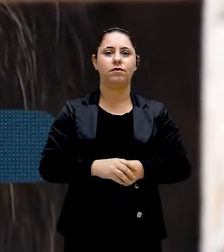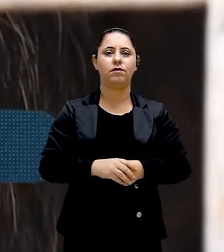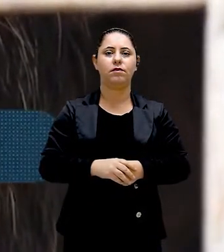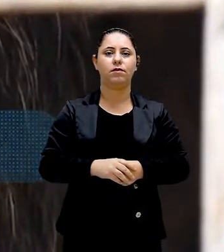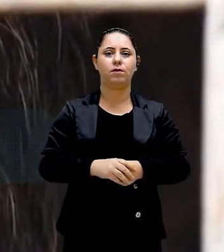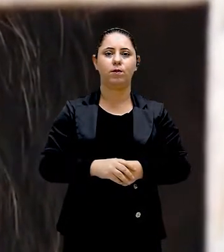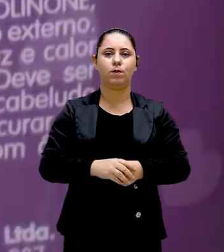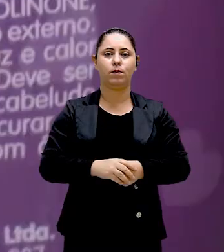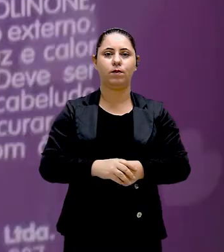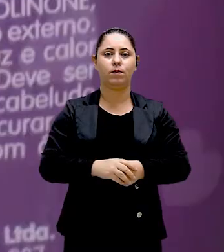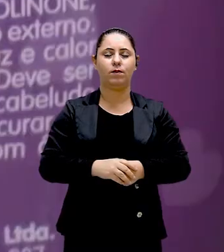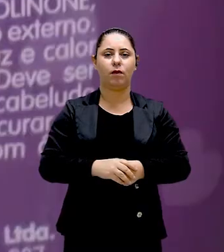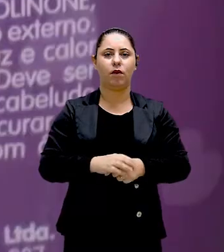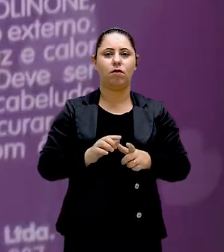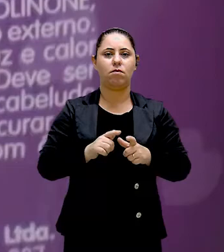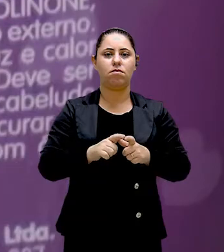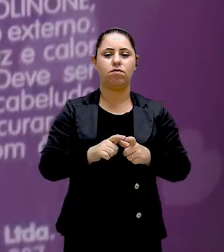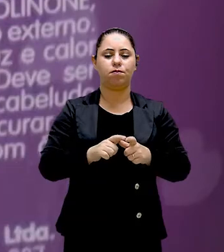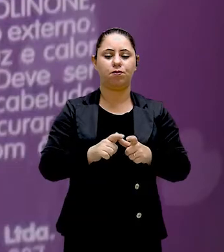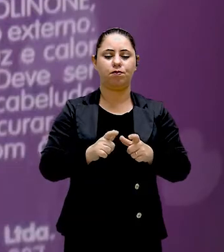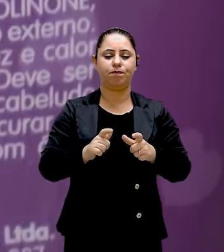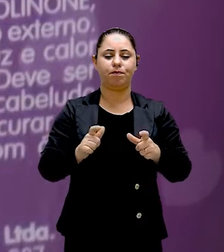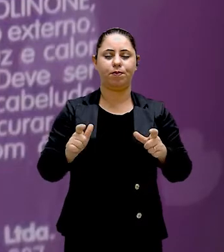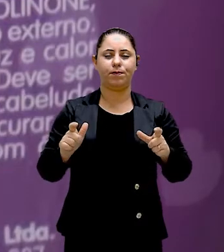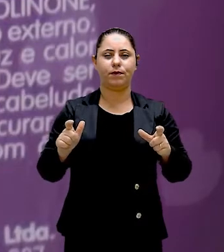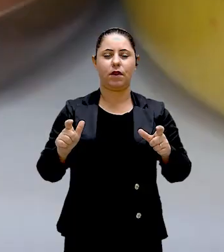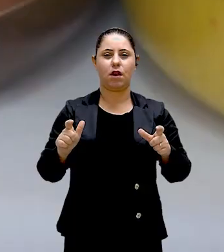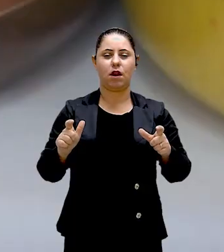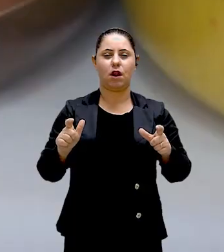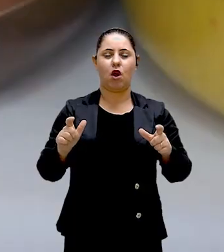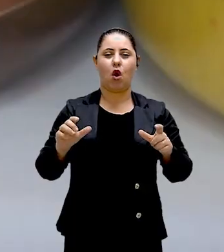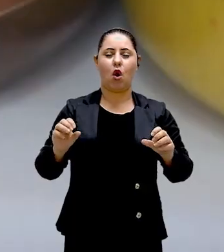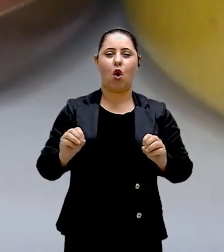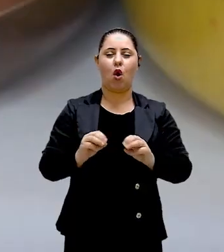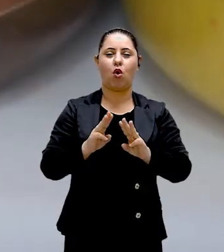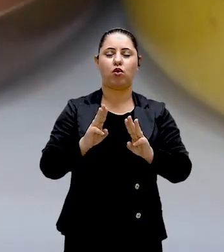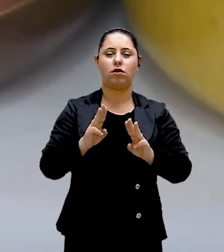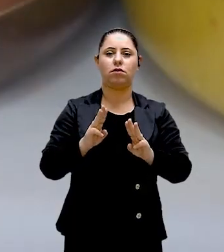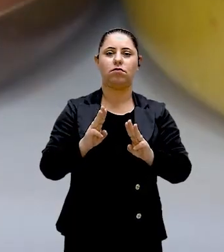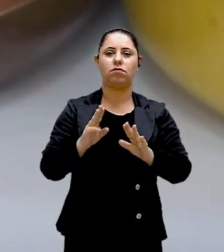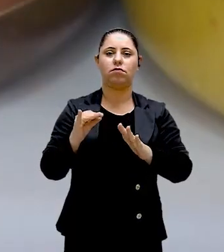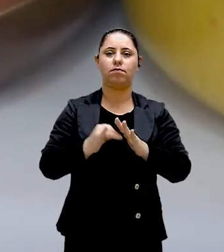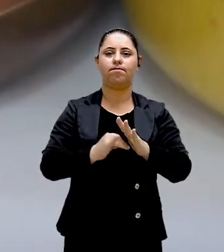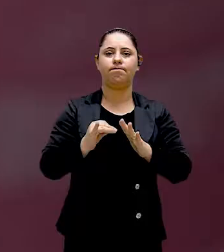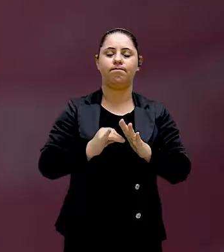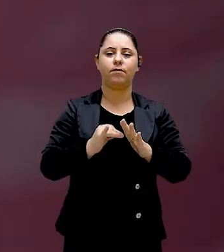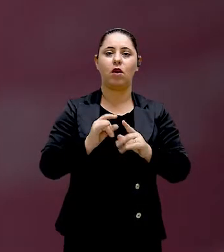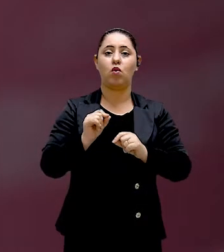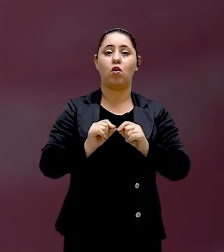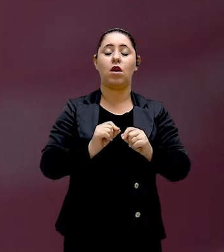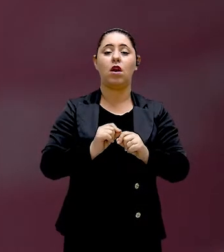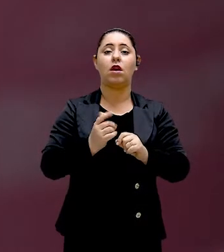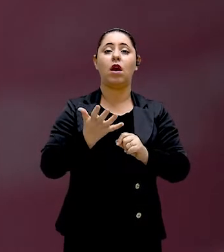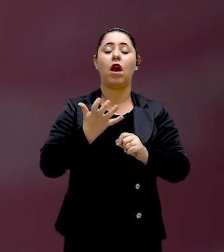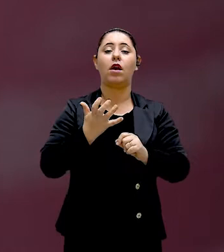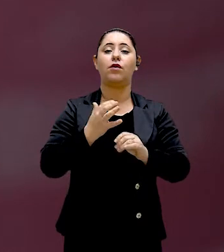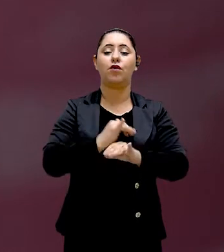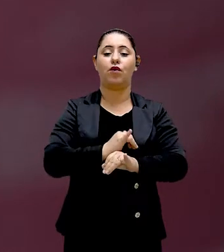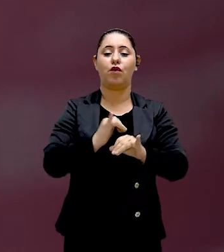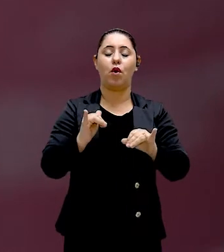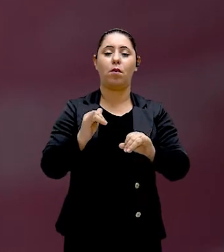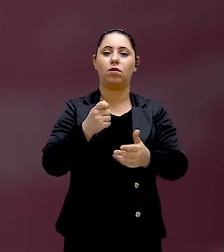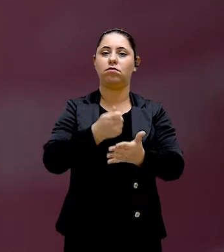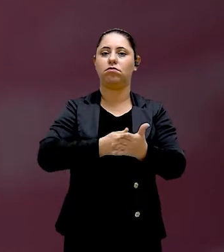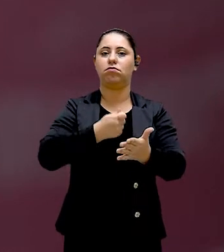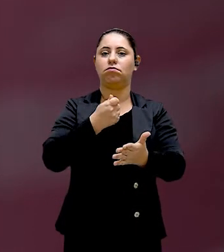Há um grande movimento de ONGs, entidades e conselhos a favor de que a informação seja disponibilizada de forma obrigatória e